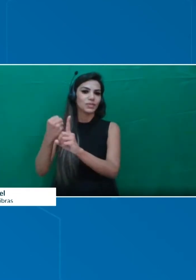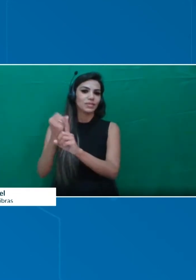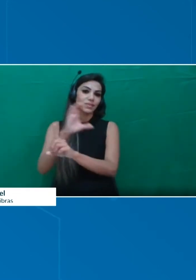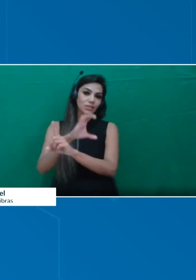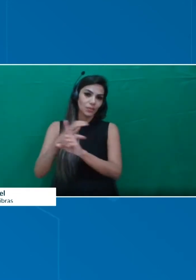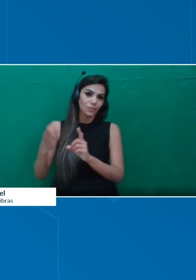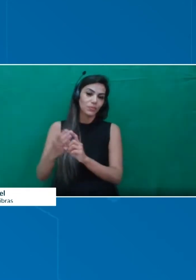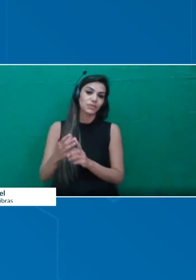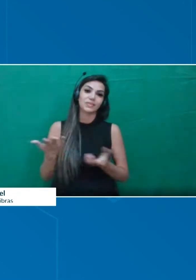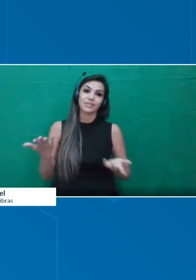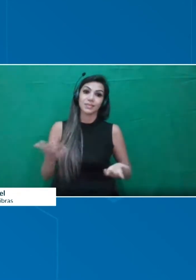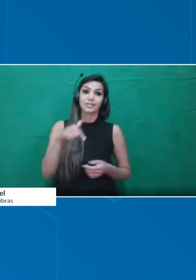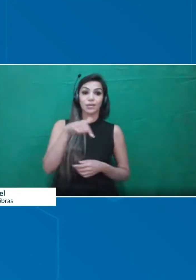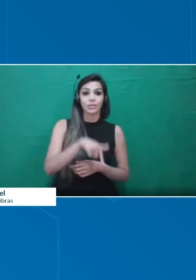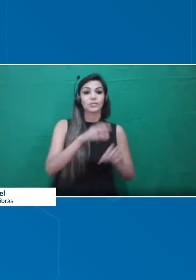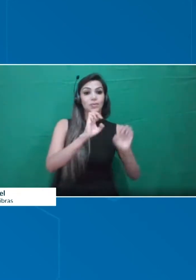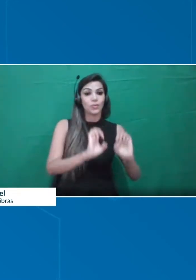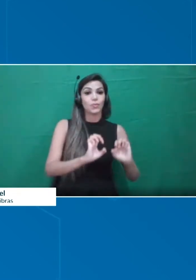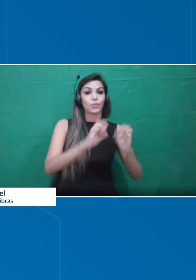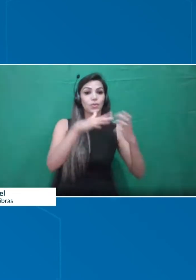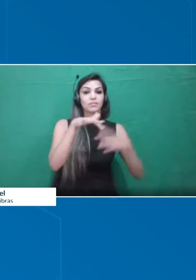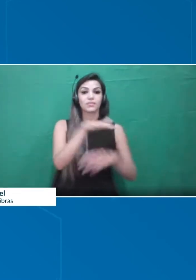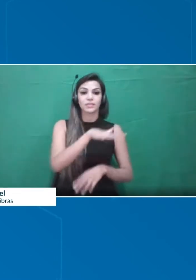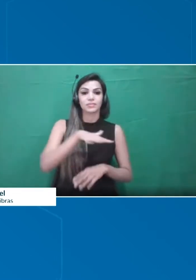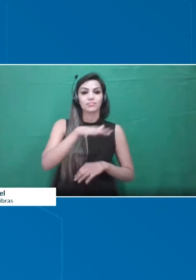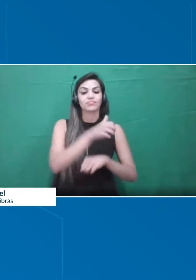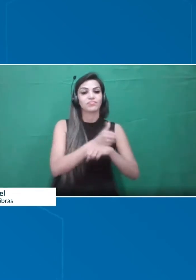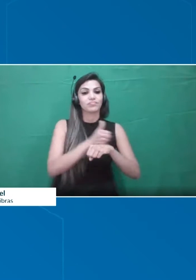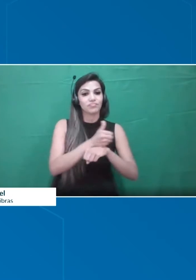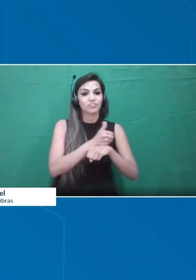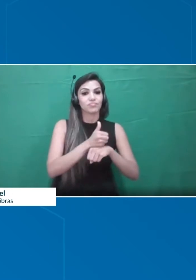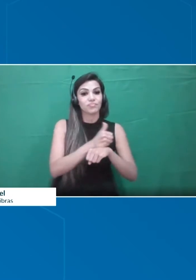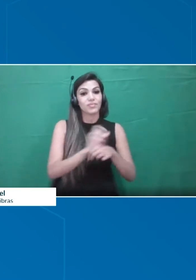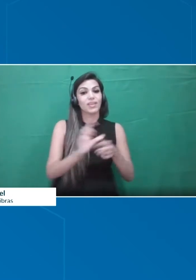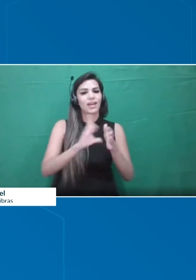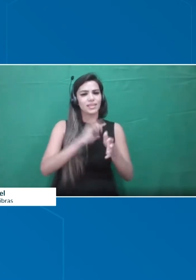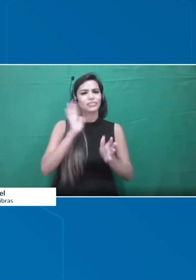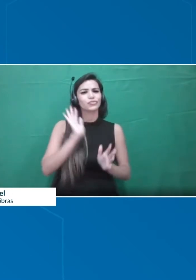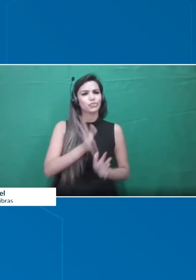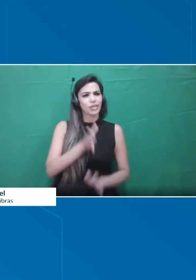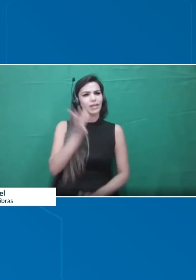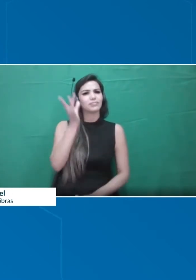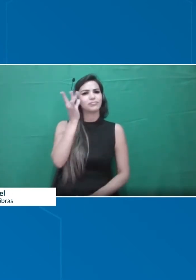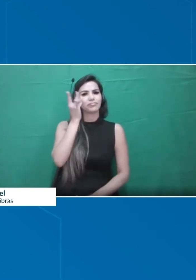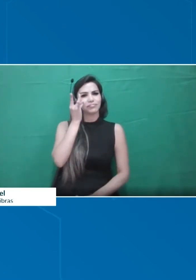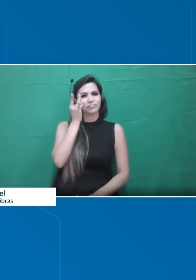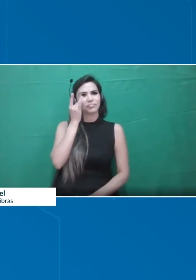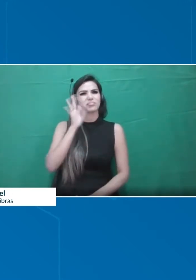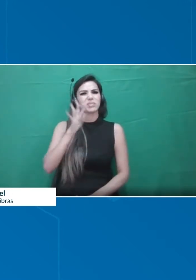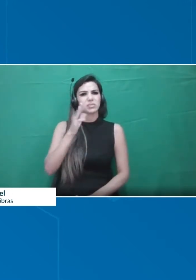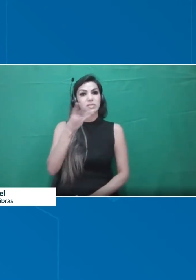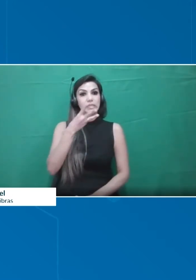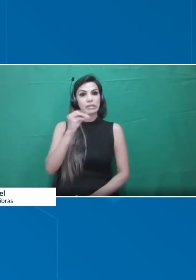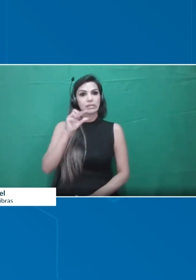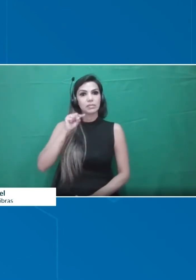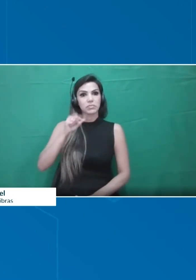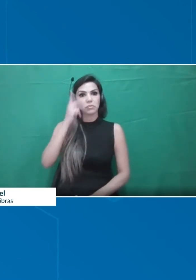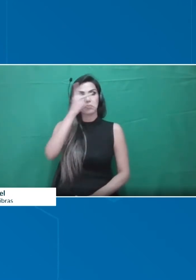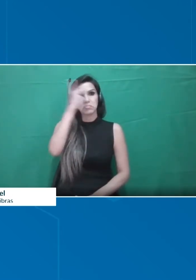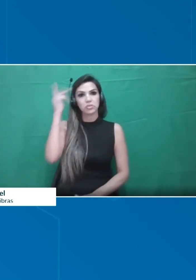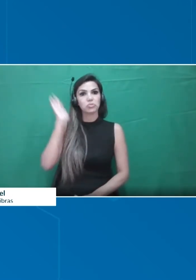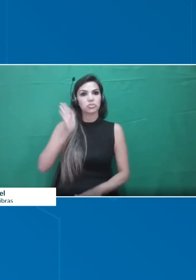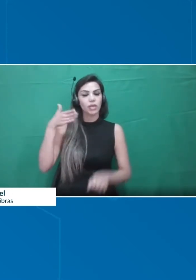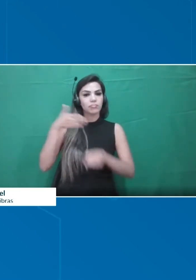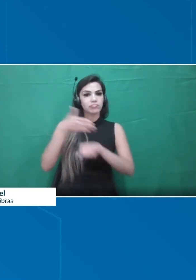que consagrado na forma presencial, né, já tivemos espaço das profissões aqui com mais de 30 mil pessoas no